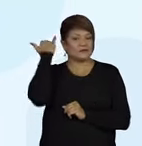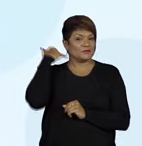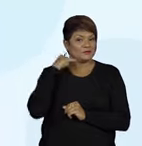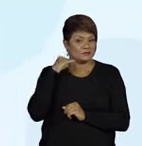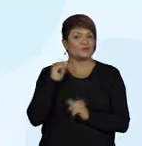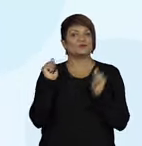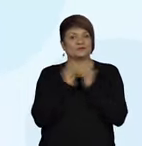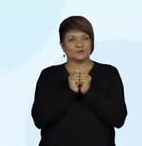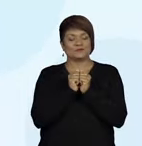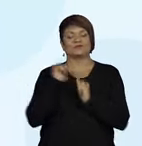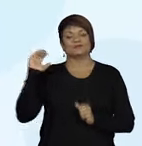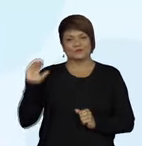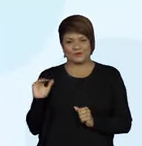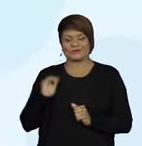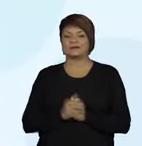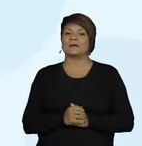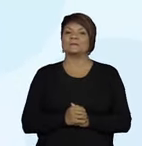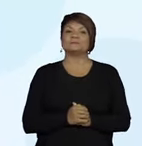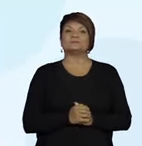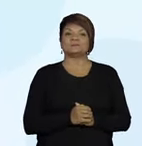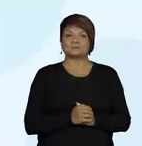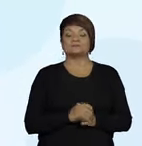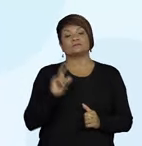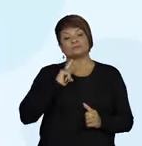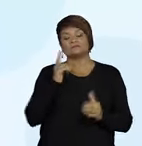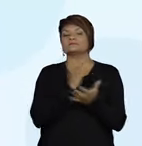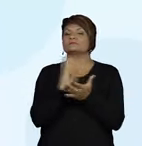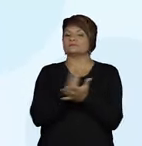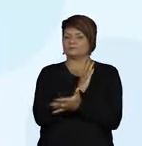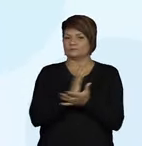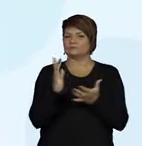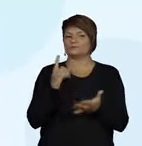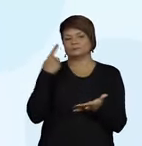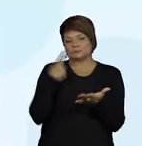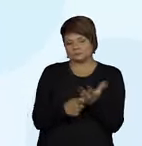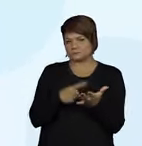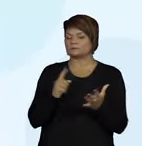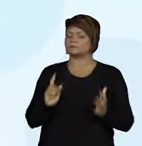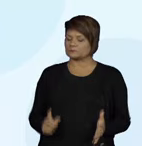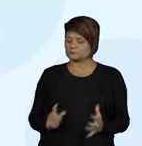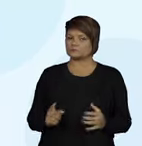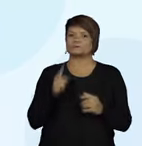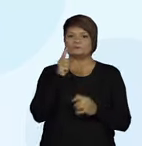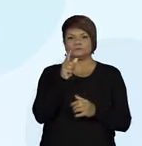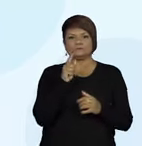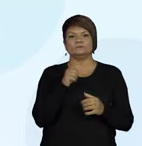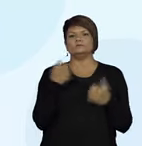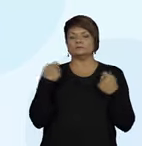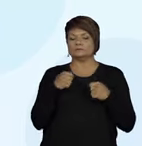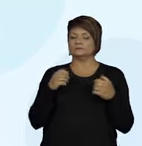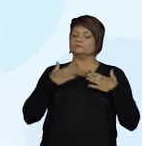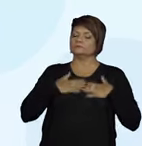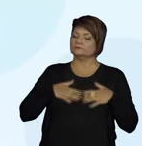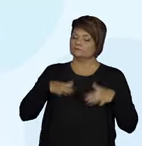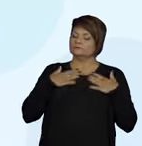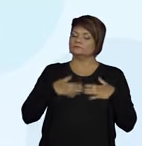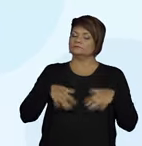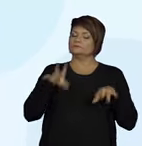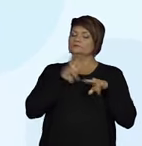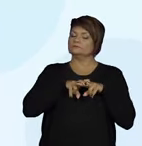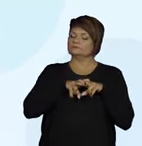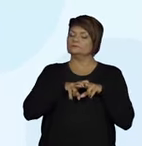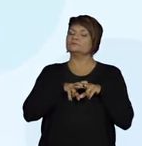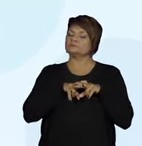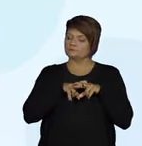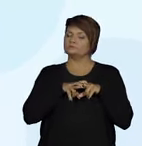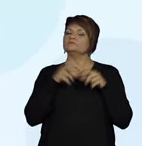tá? Então, tem alguns combinados que vocês devem seguir aí. Primeiro, um lugar tranquilo na sua casa